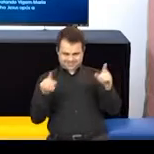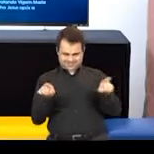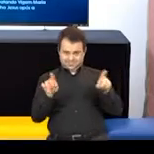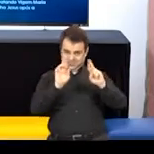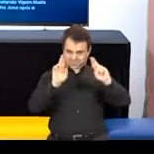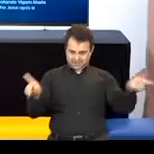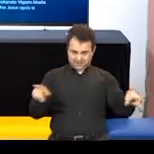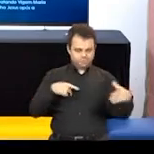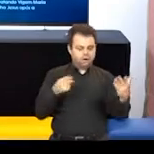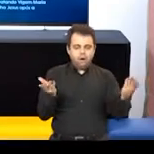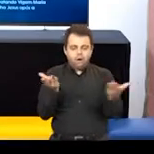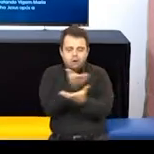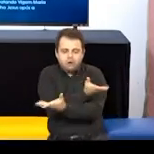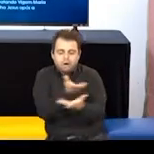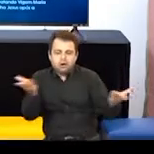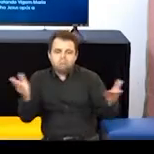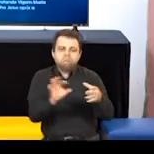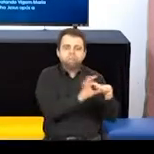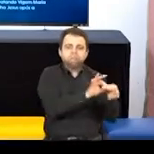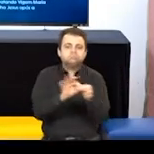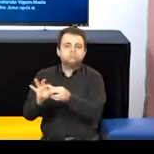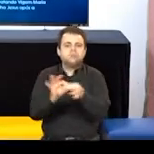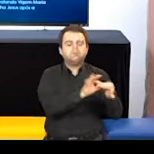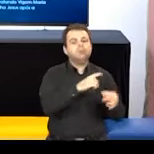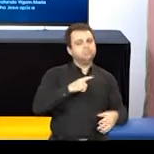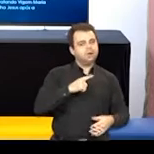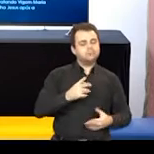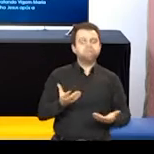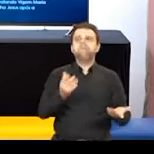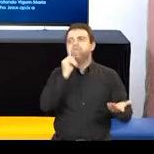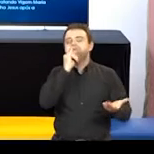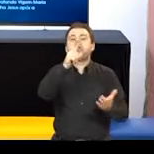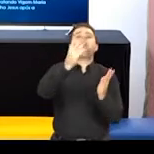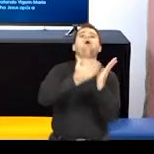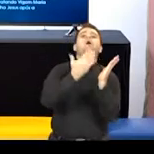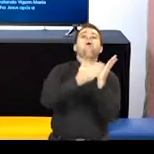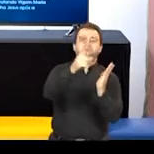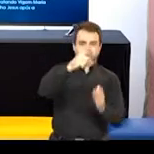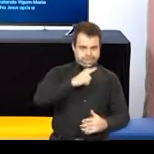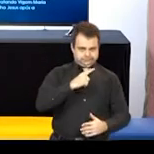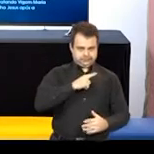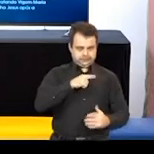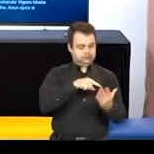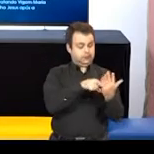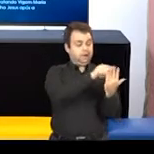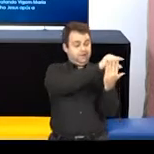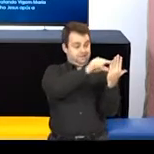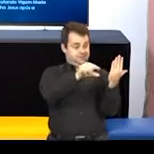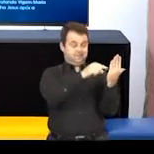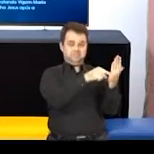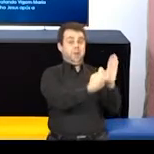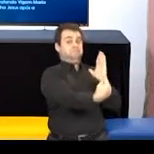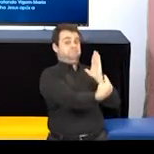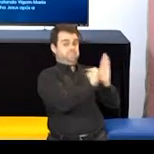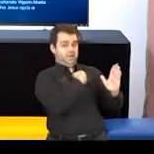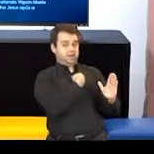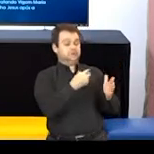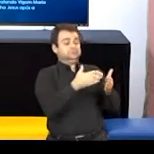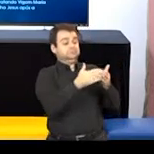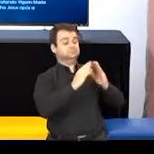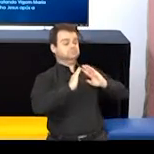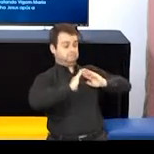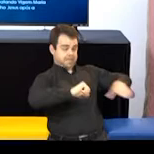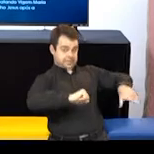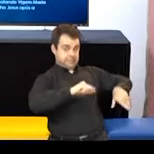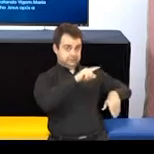apostila de vocês, alguma atividade pedir para que vocês façam uma relação intertextual, provavelmente você vai se deparar com mais